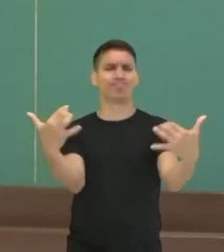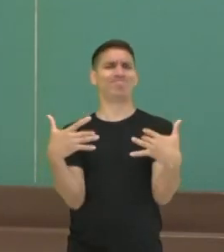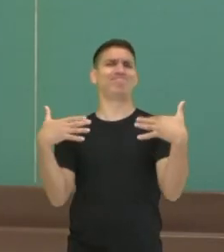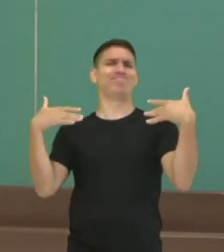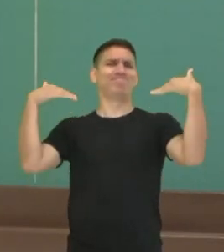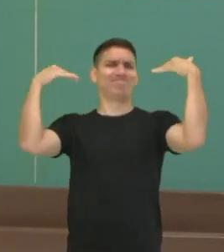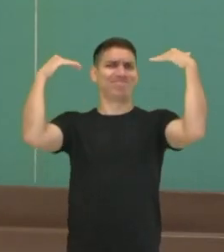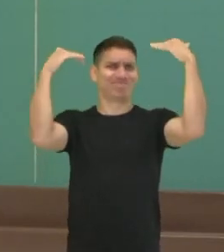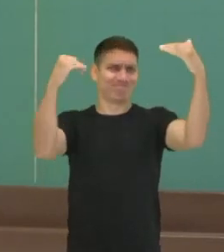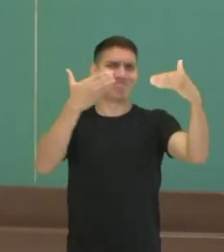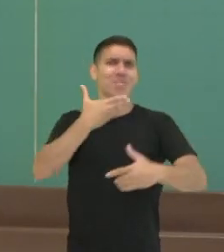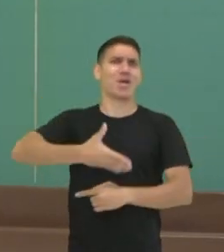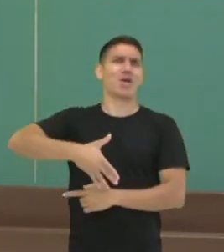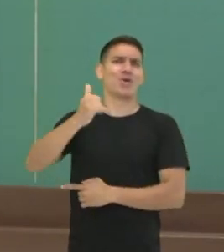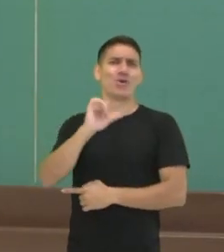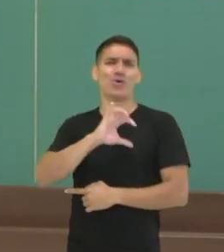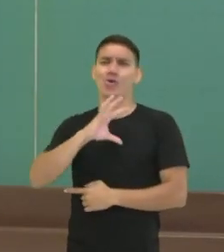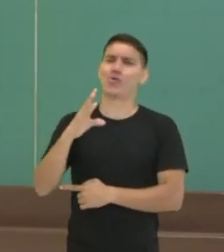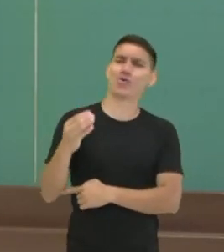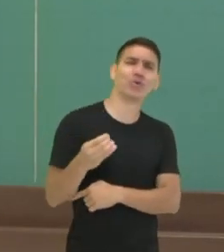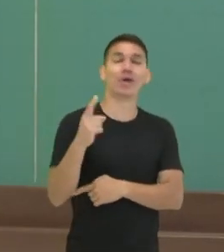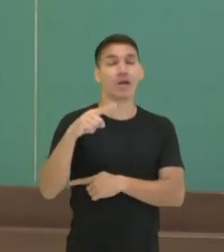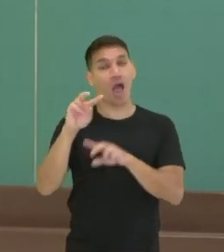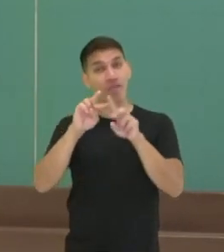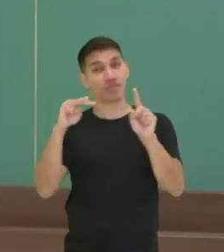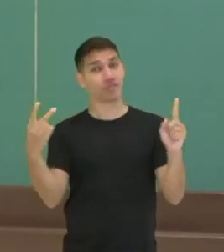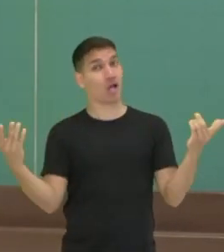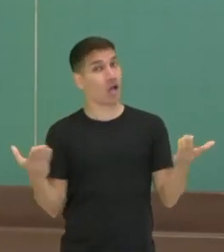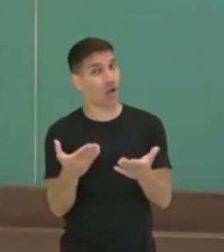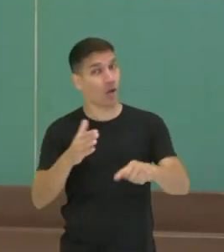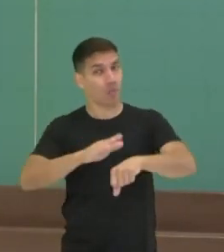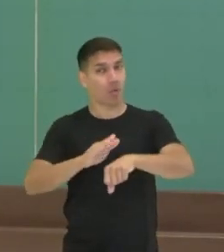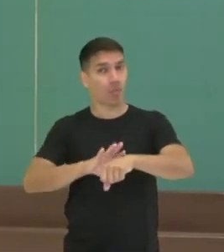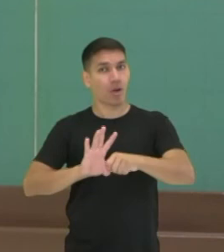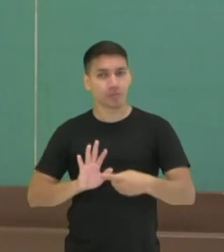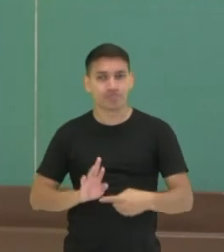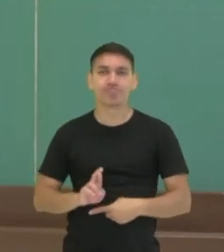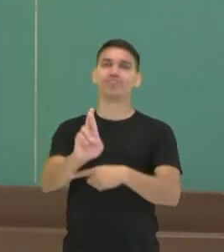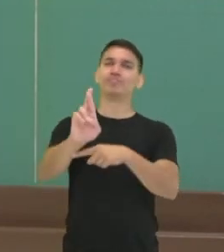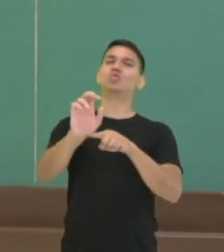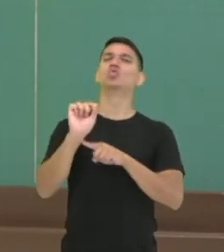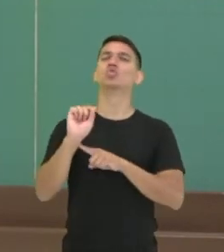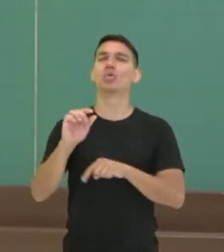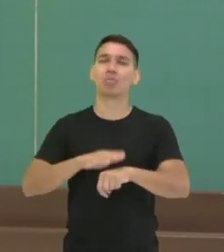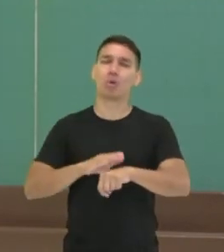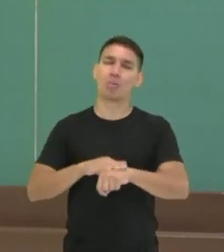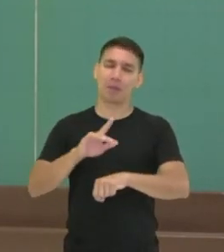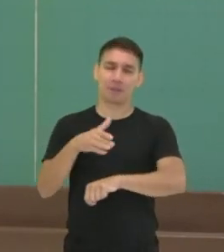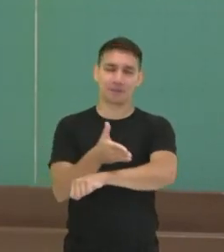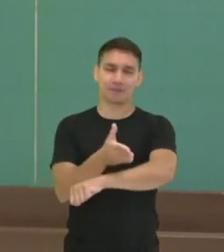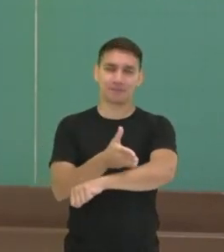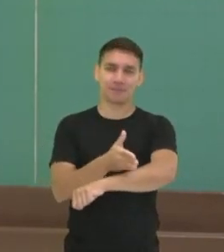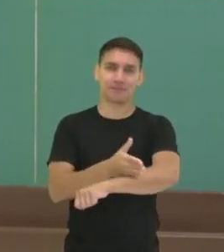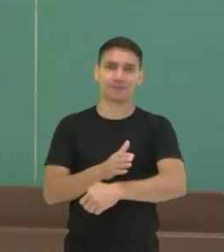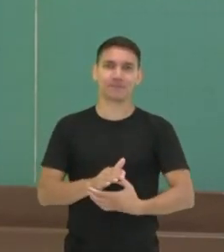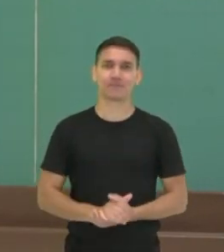do majestoso, do grandioso. Essa é a visão agora que está tendo dessa representação que é agora uma Idade